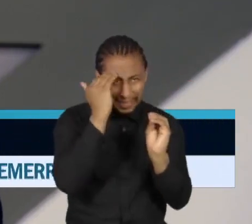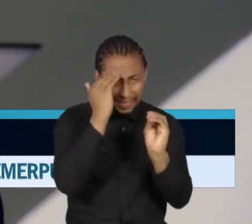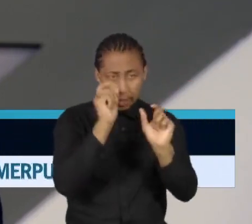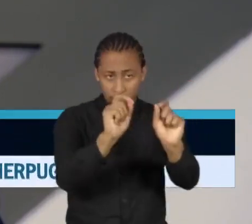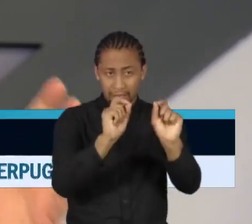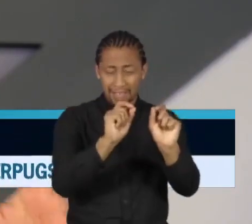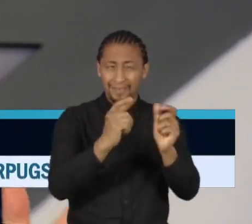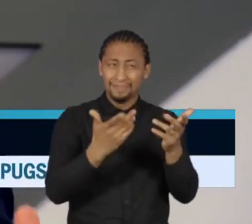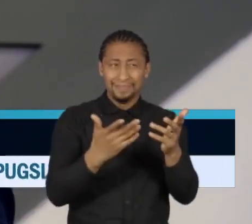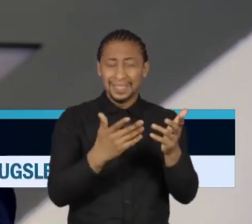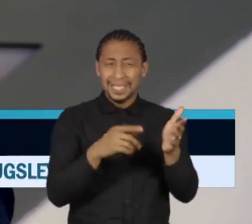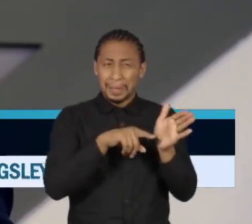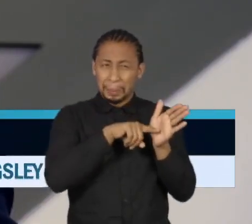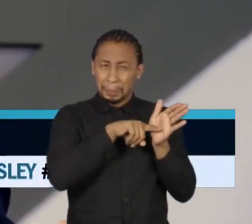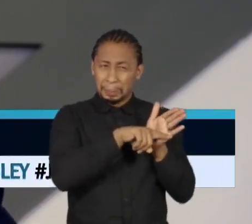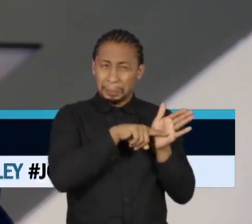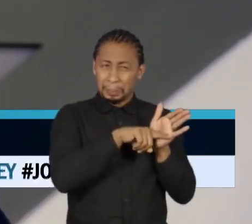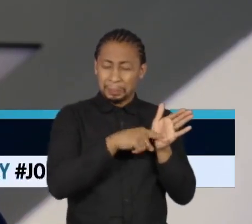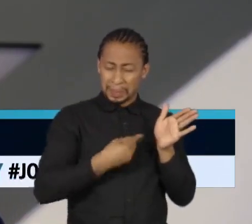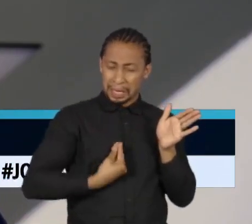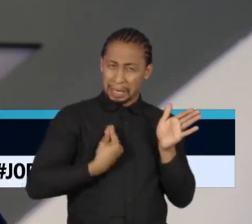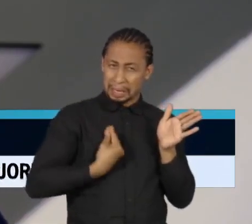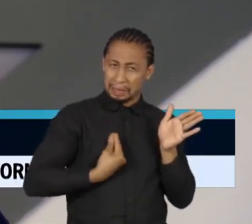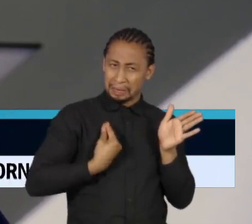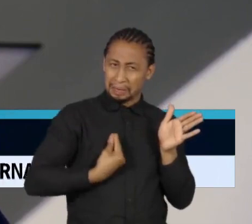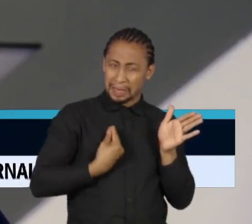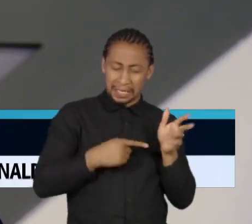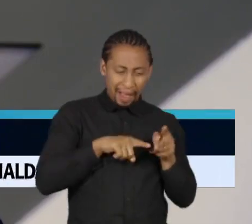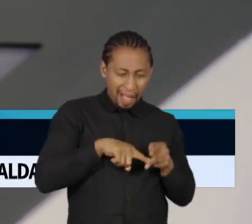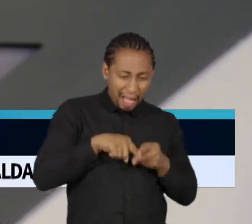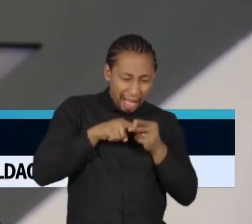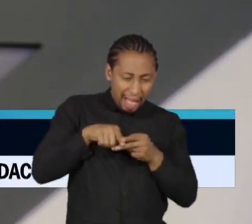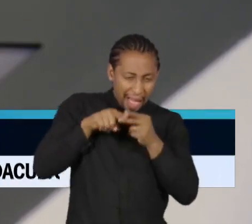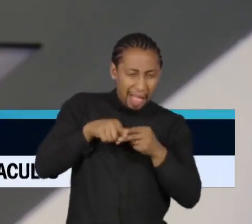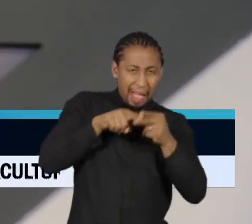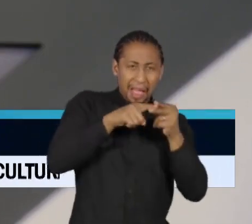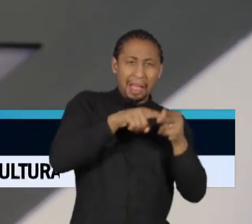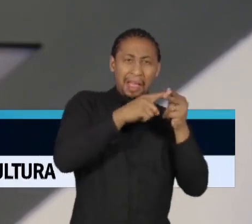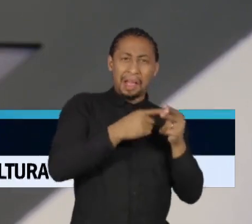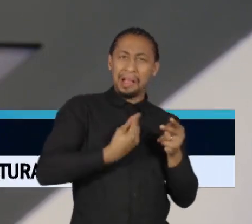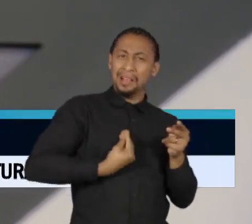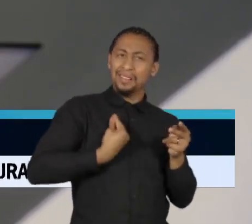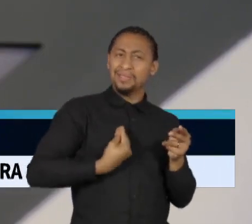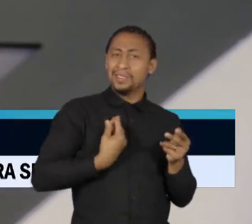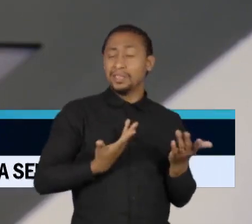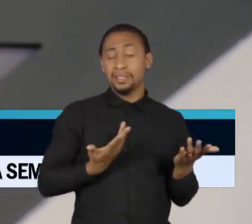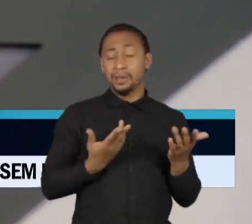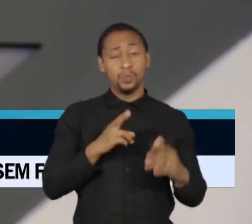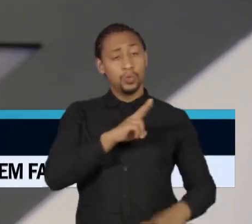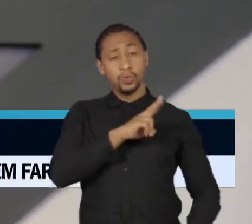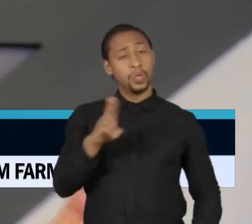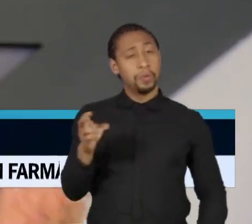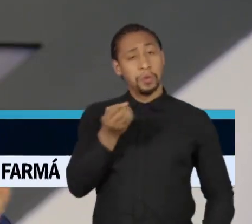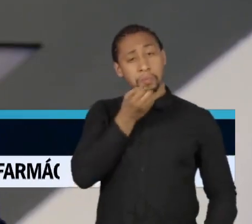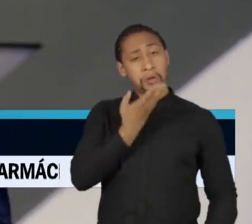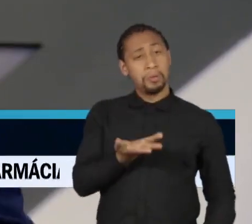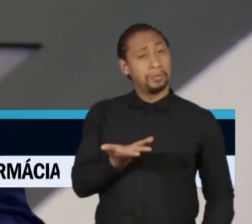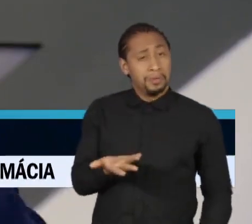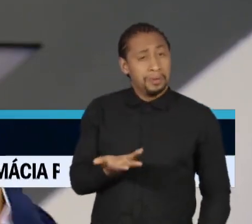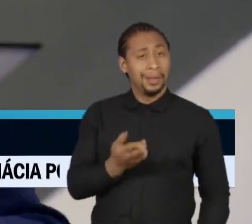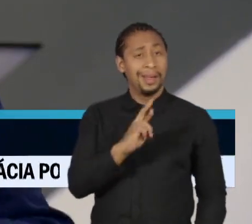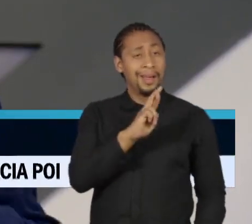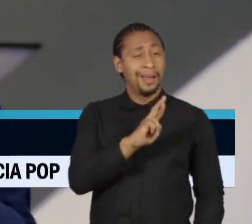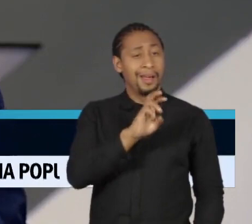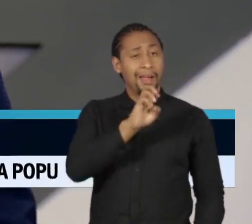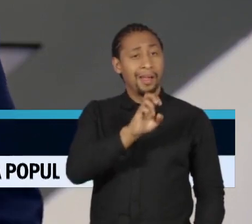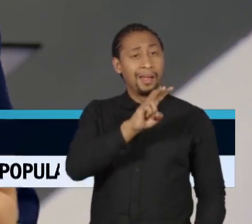da vida toda. Finalmente, temos um bom nome. Eu quero uma revisão da vida toda, vocês não querem? Eu quero. Nós